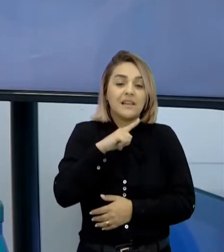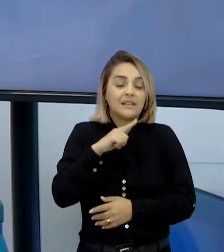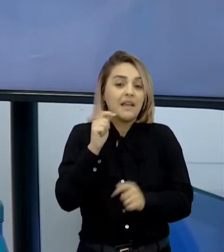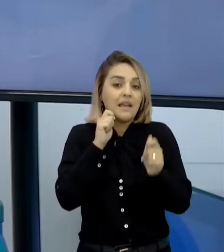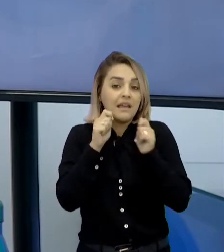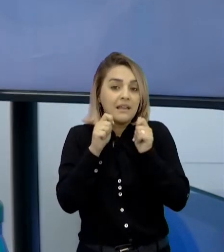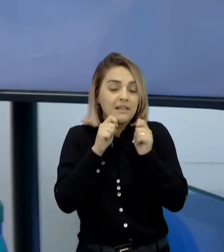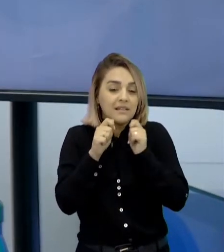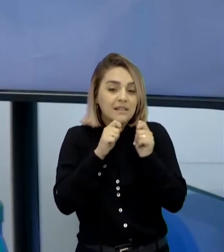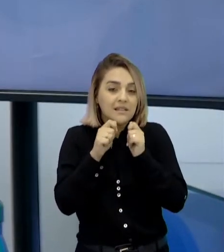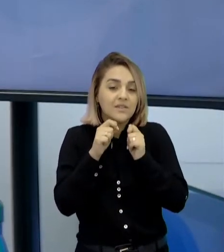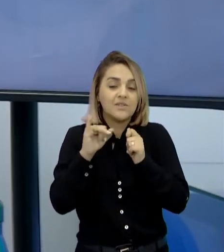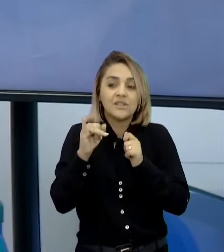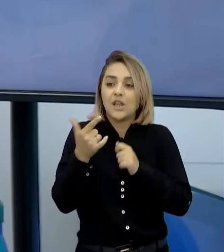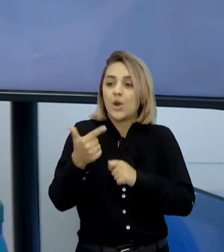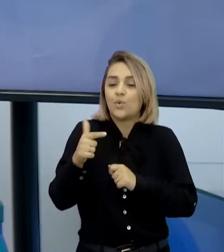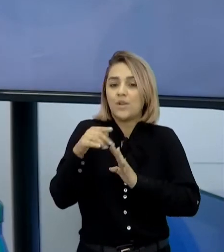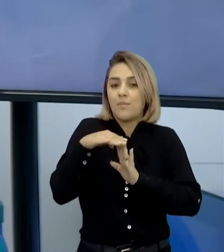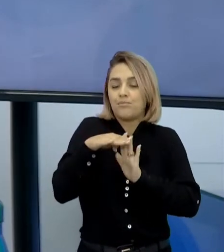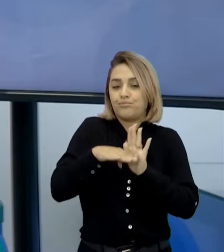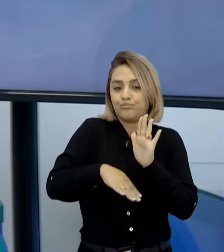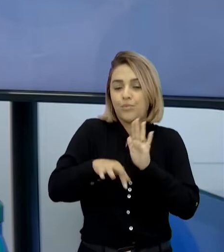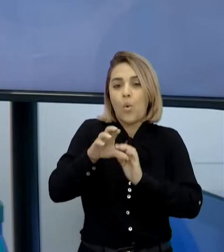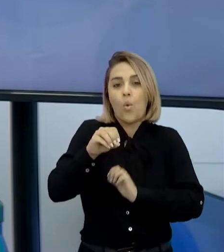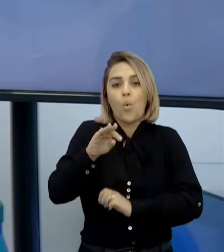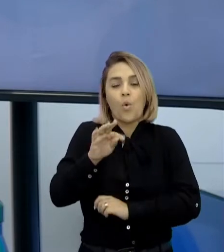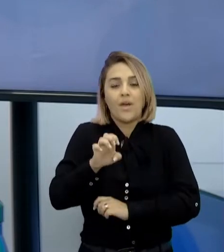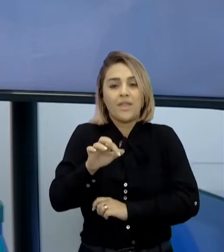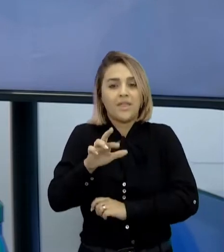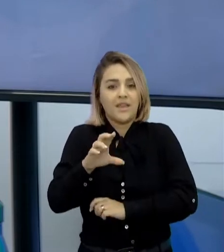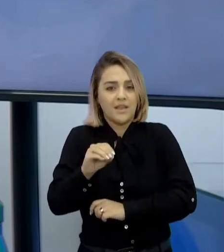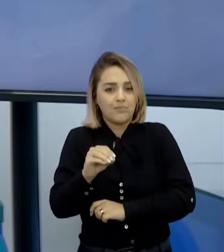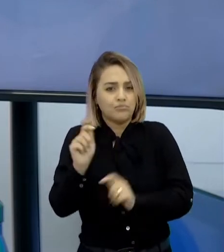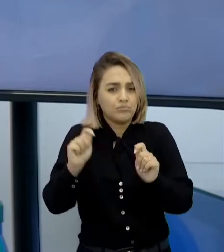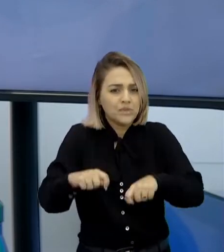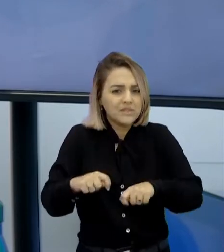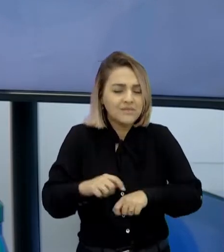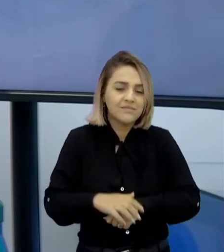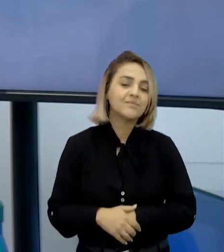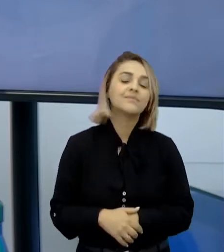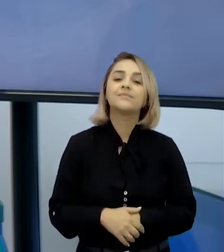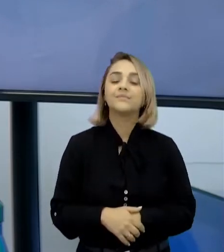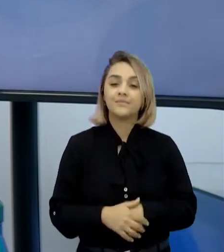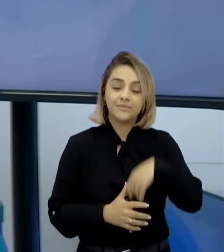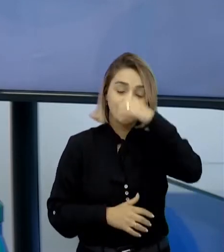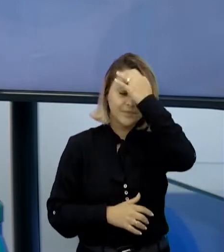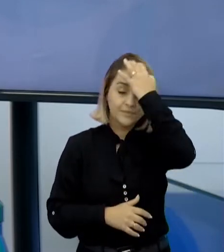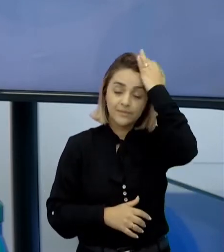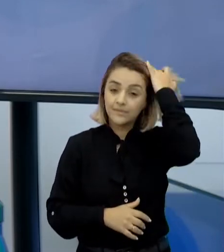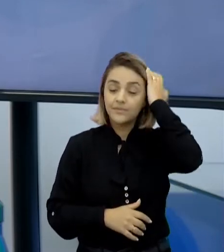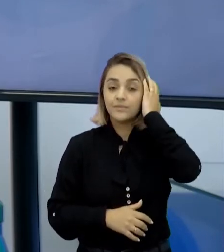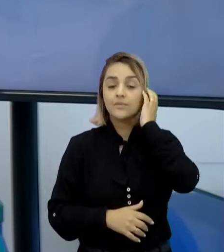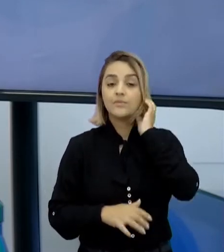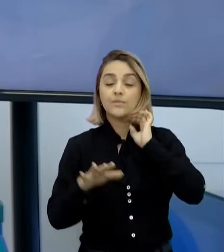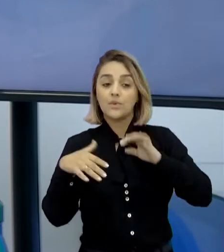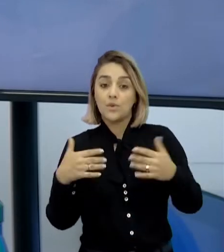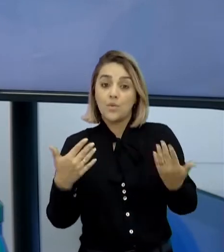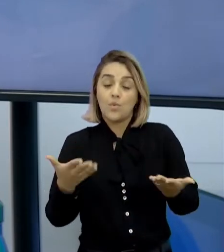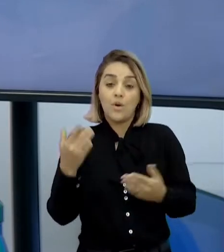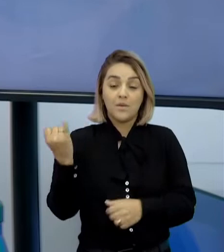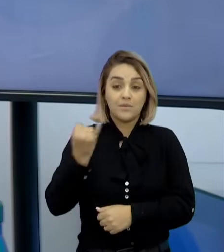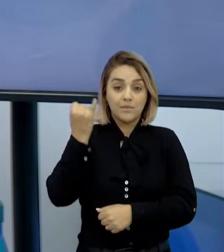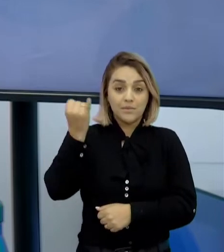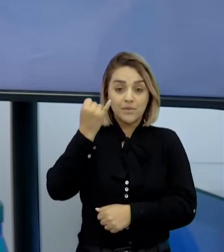entrevista sem um roteiro, sem um planejamento? É possível, né? E qual que é a importância